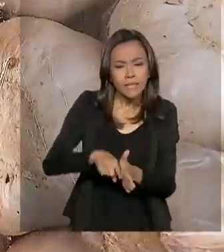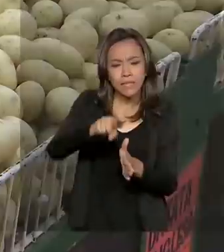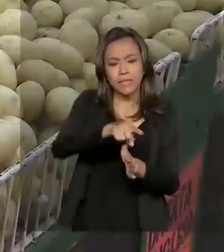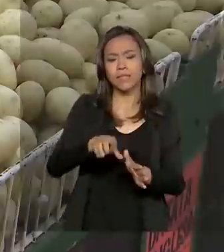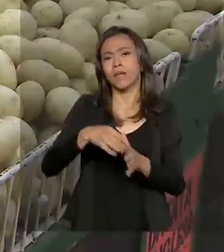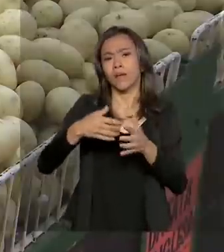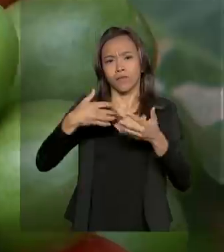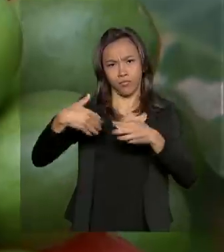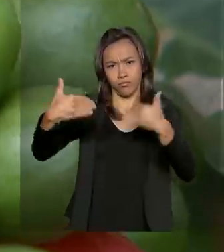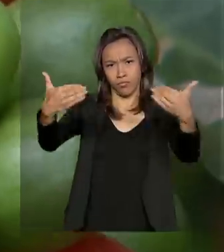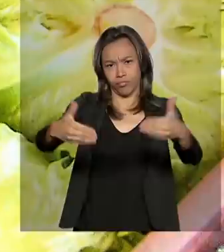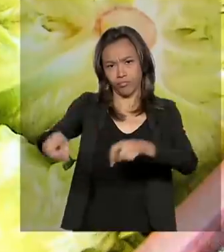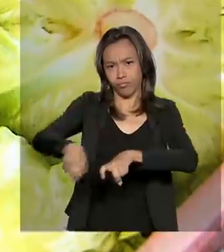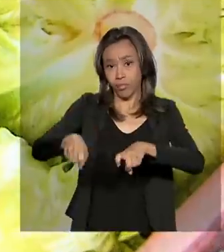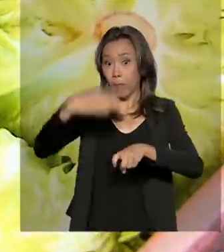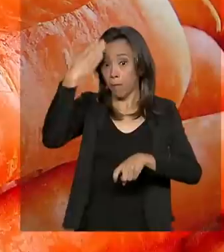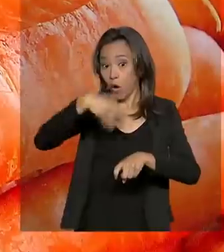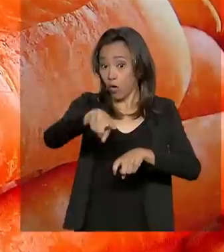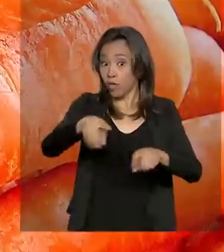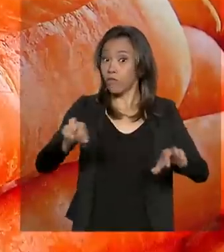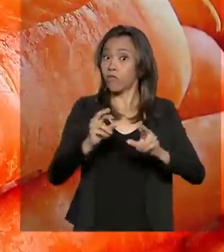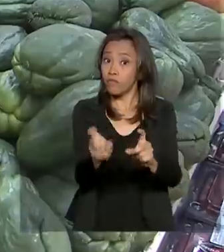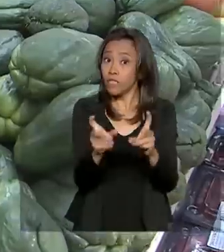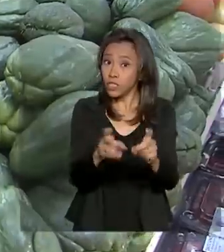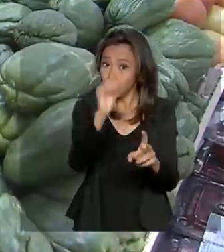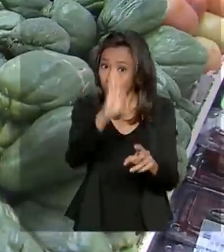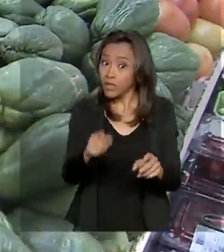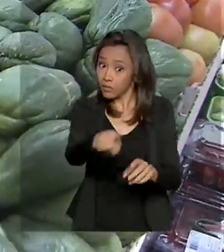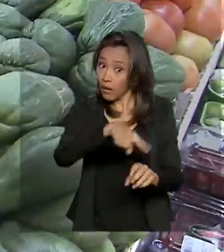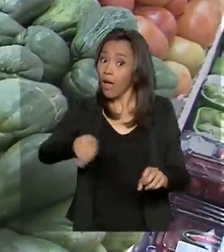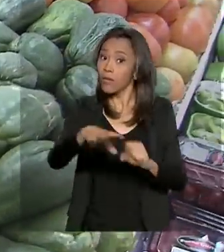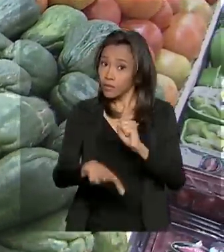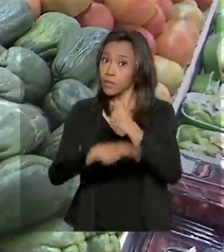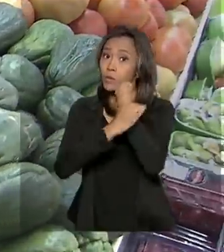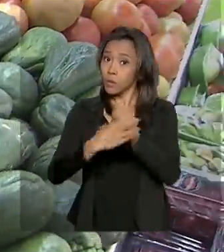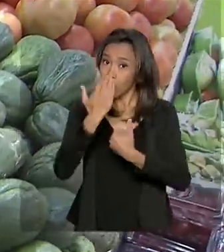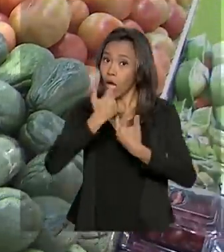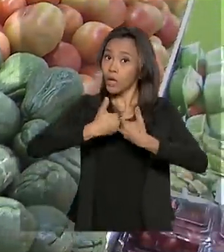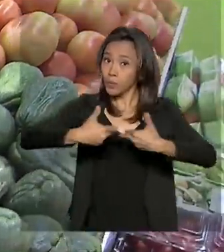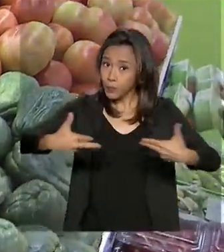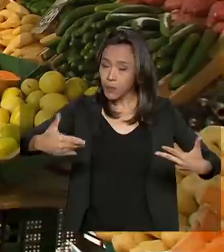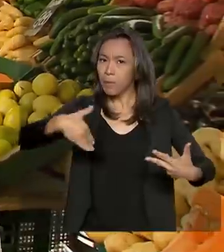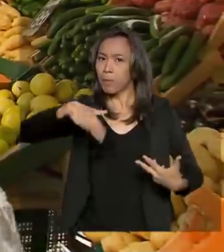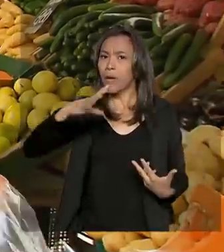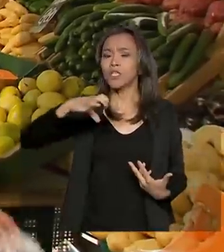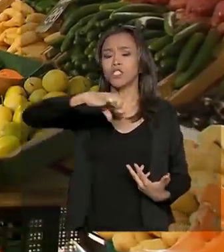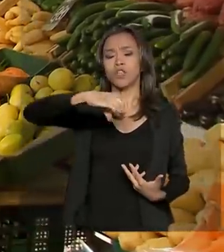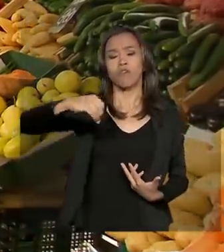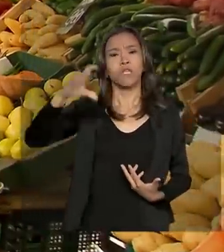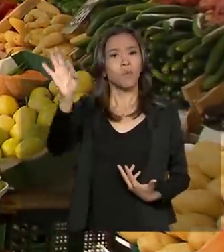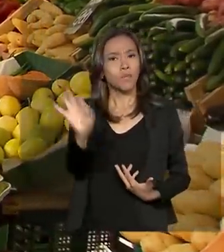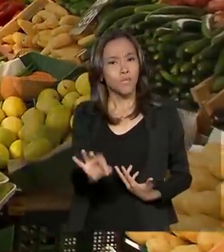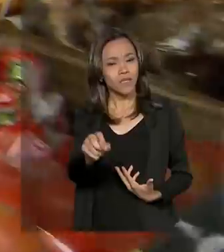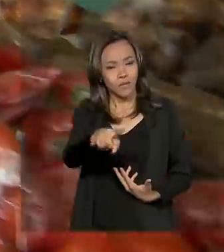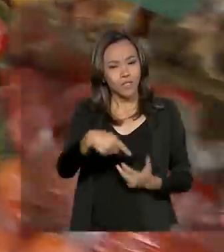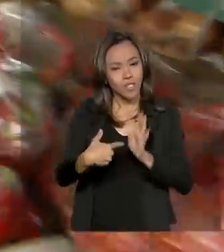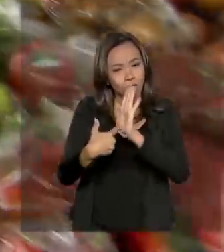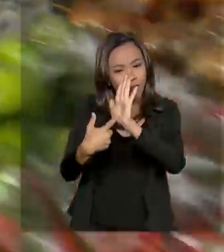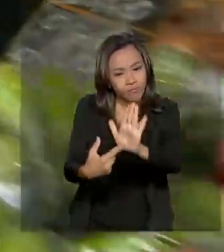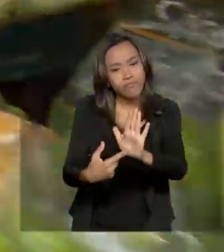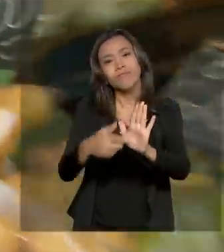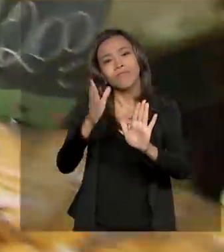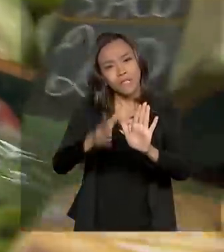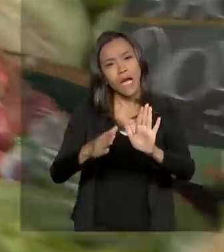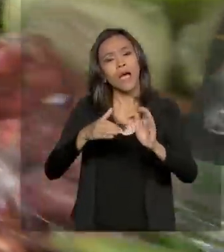agricultura mostra que vegetais vendidos no país são seguros para o consumo mais de 90 por cento das amostras que estão dentro